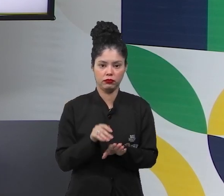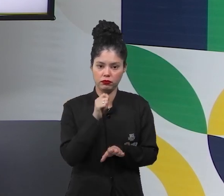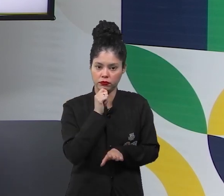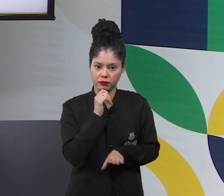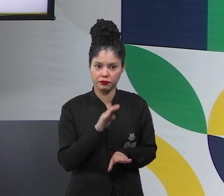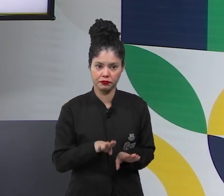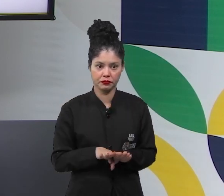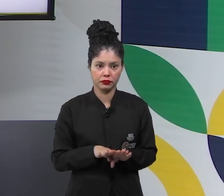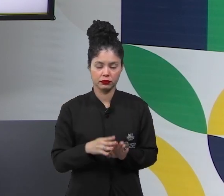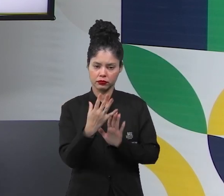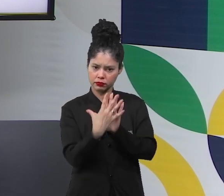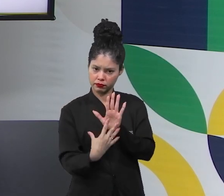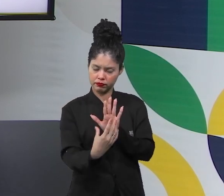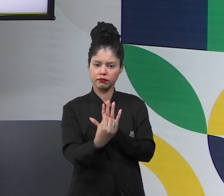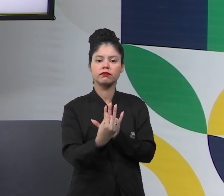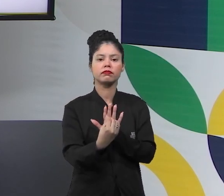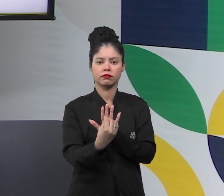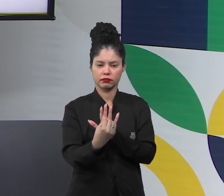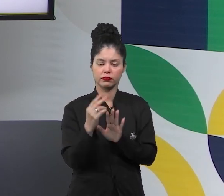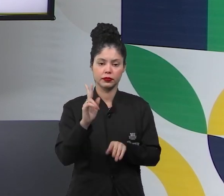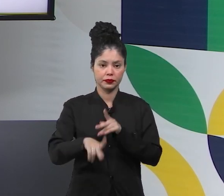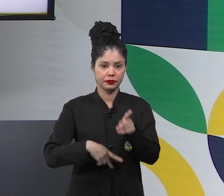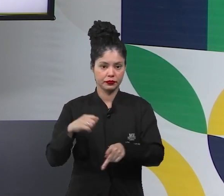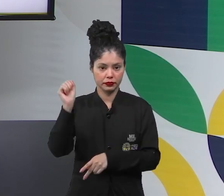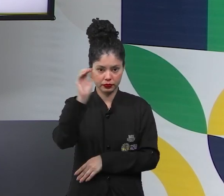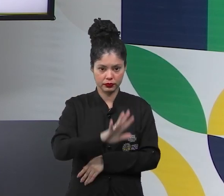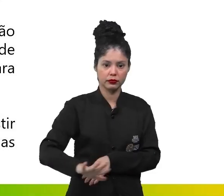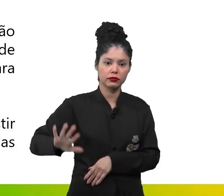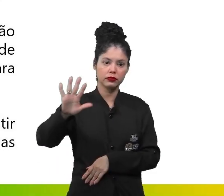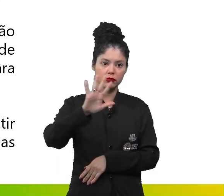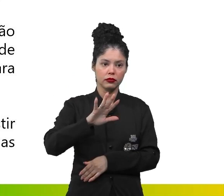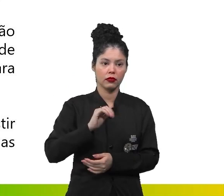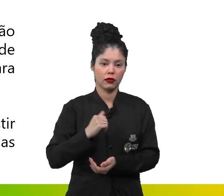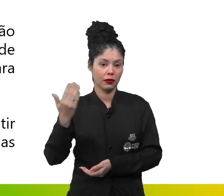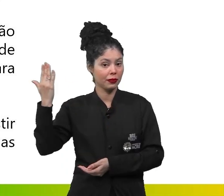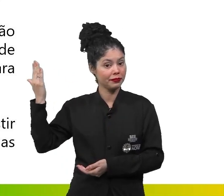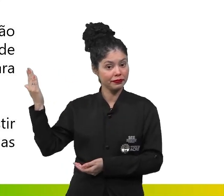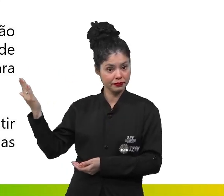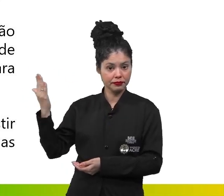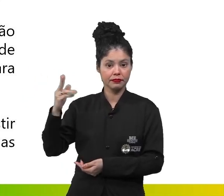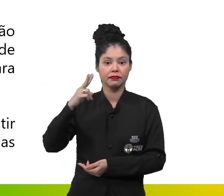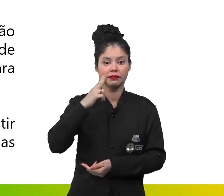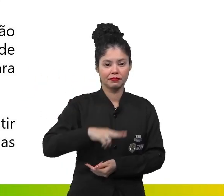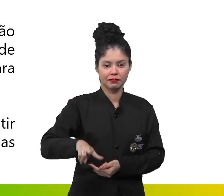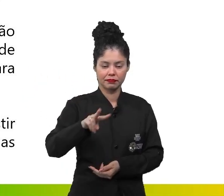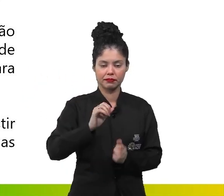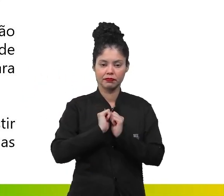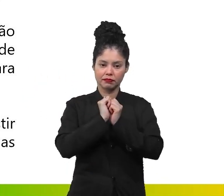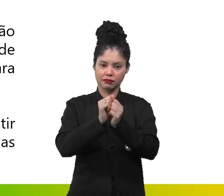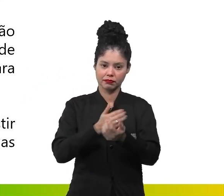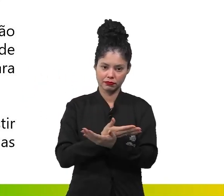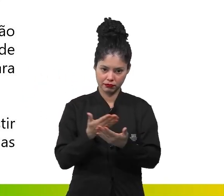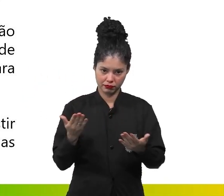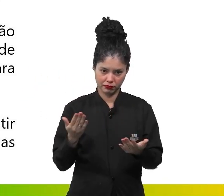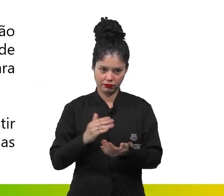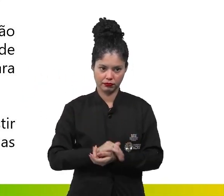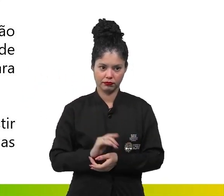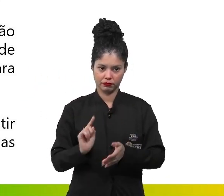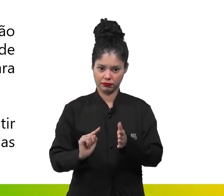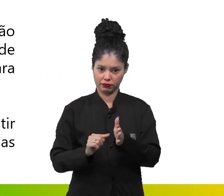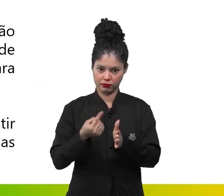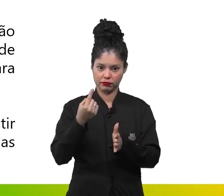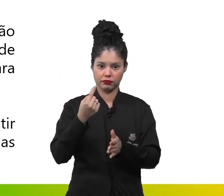que fazer um reflexo, então, da população como geral. E eu trouxe esse reflexo para vocês verem aqui junto comigo.